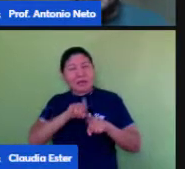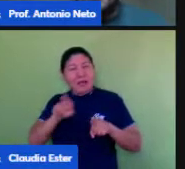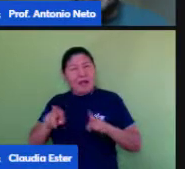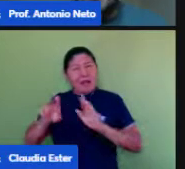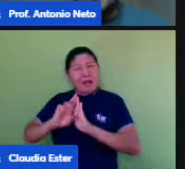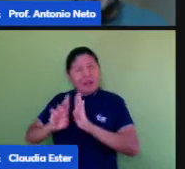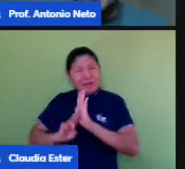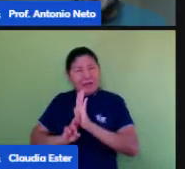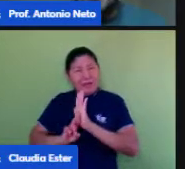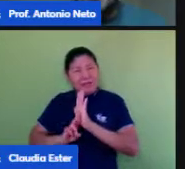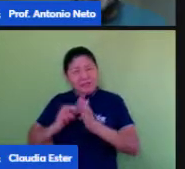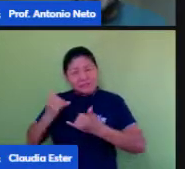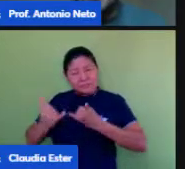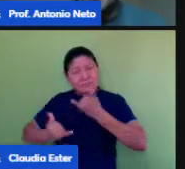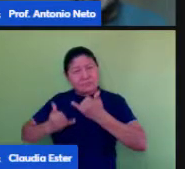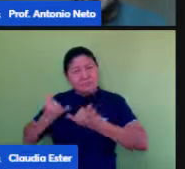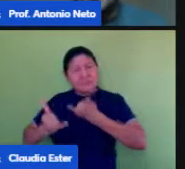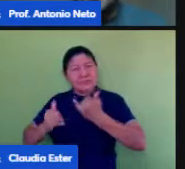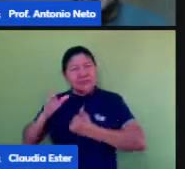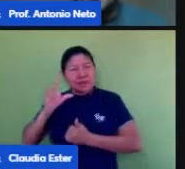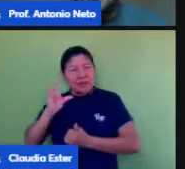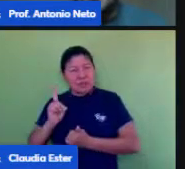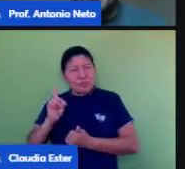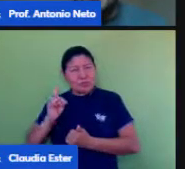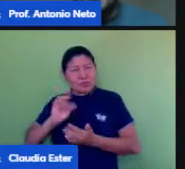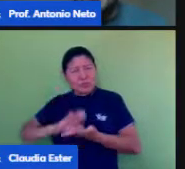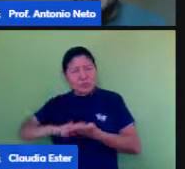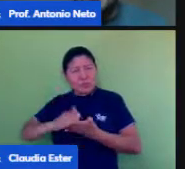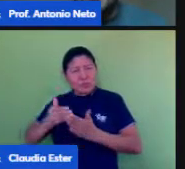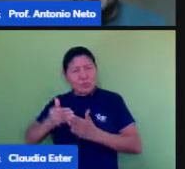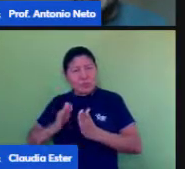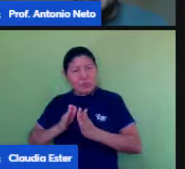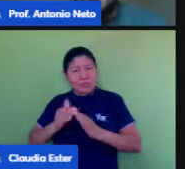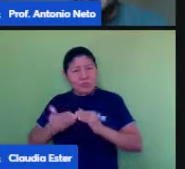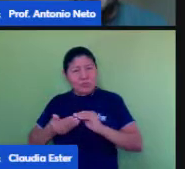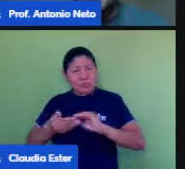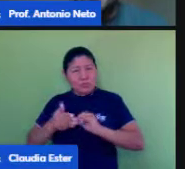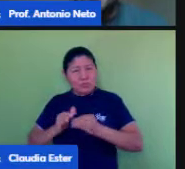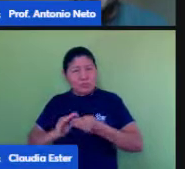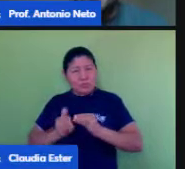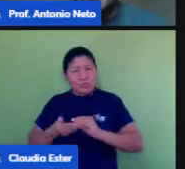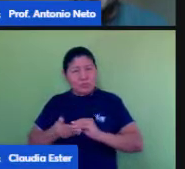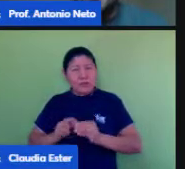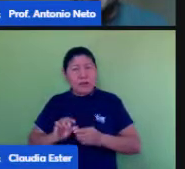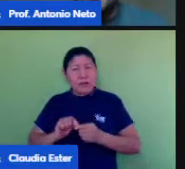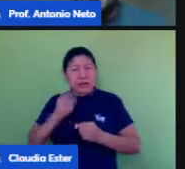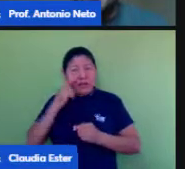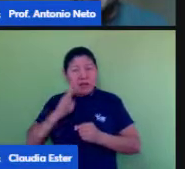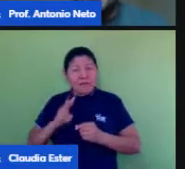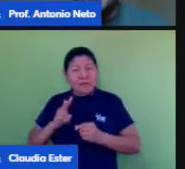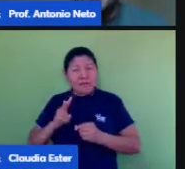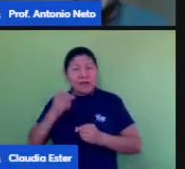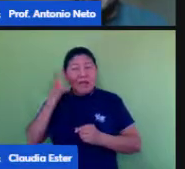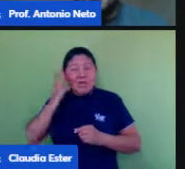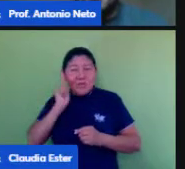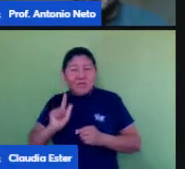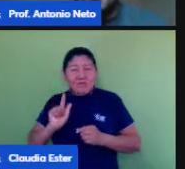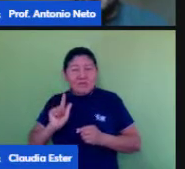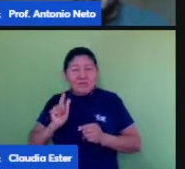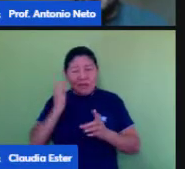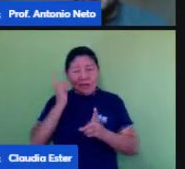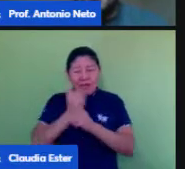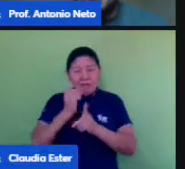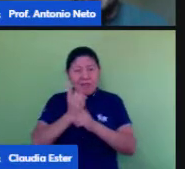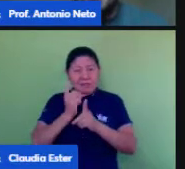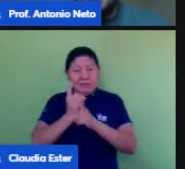Na dobradura, o aluno, ele conseguiu associar o comando para representar as formas geométricas? Isso,